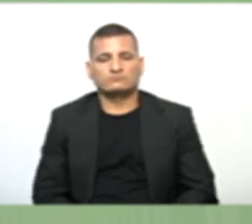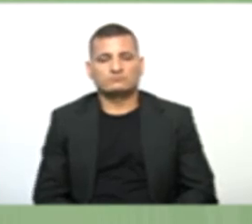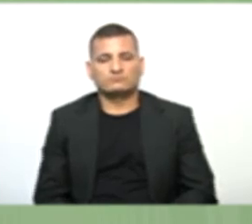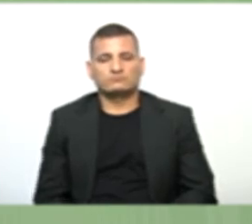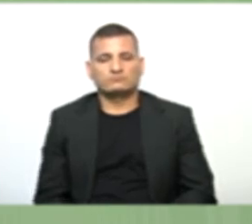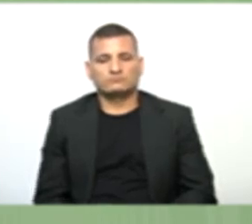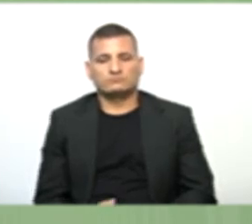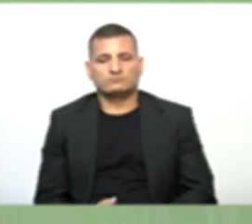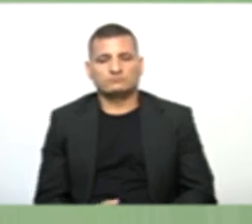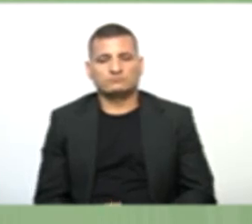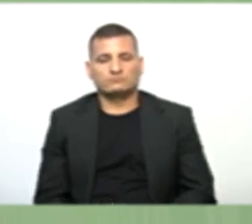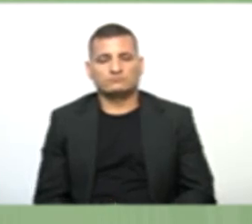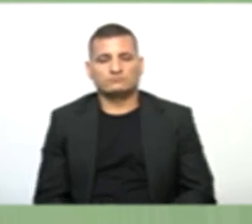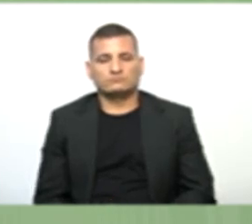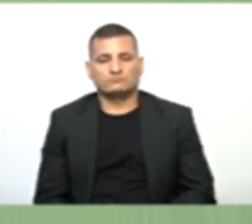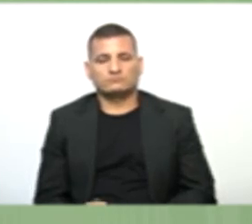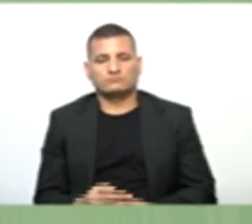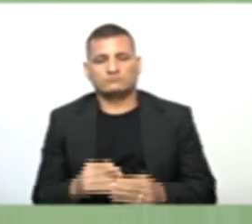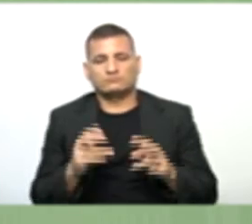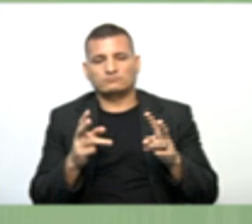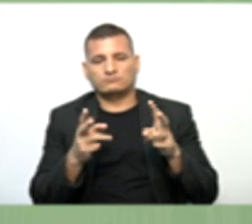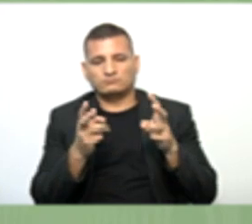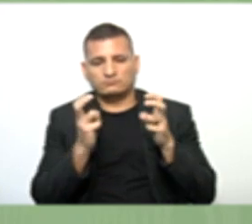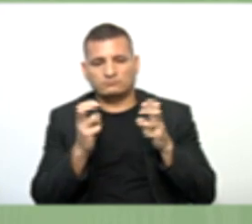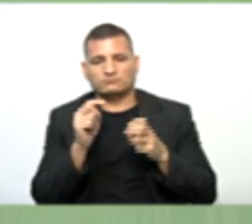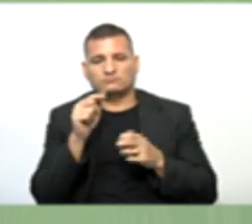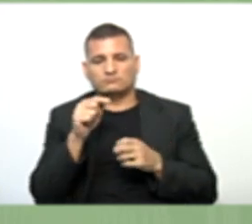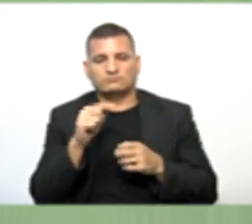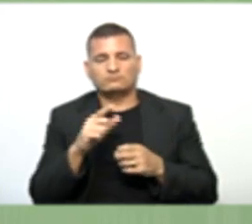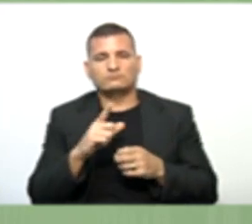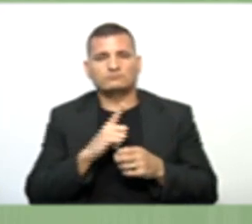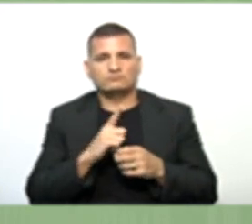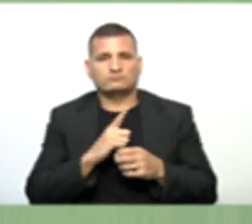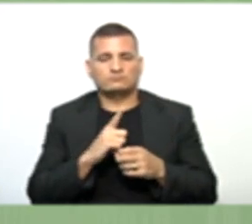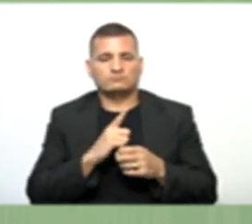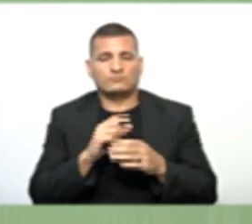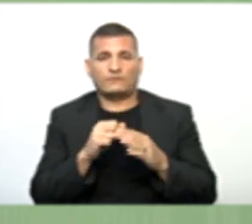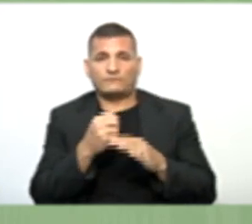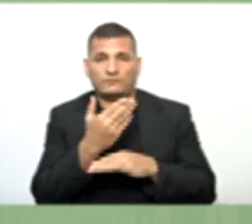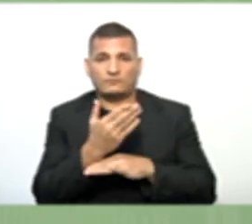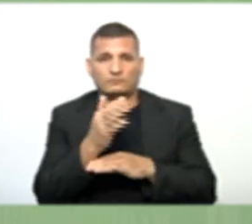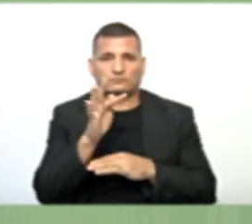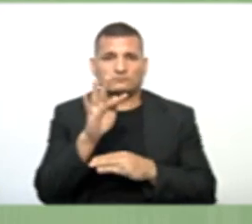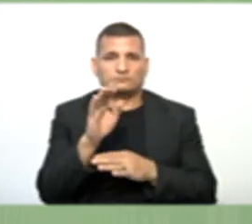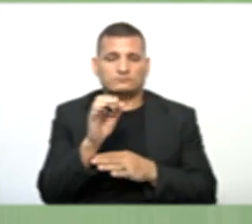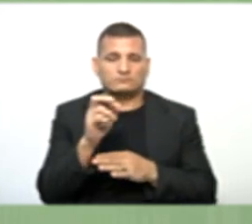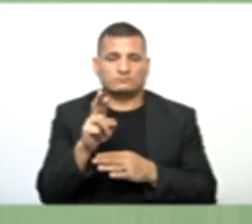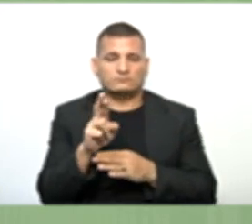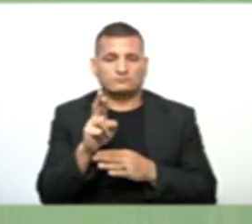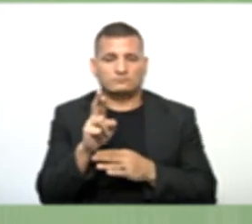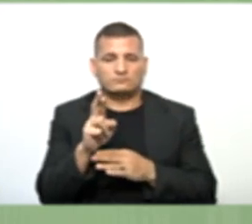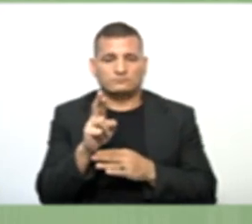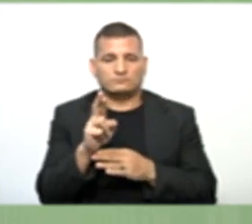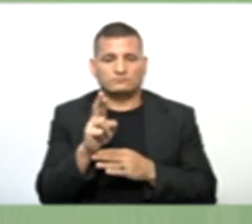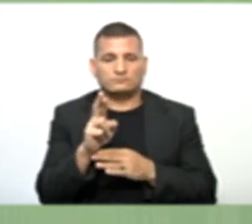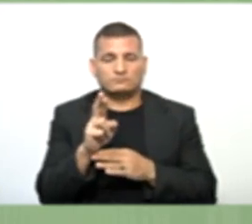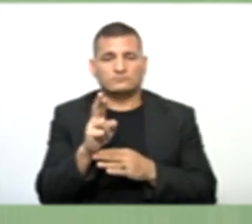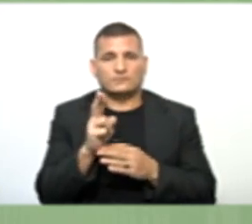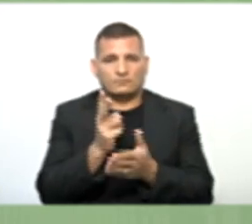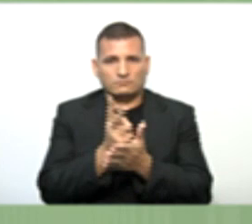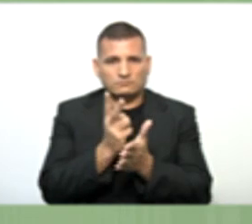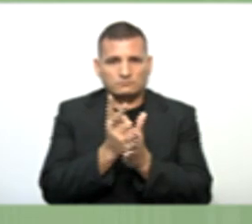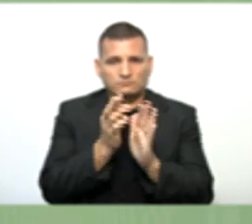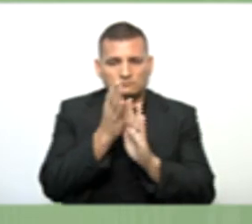Certo? Então percebam aqui, ó, os comandos que estão fora do laço for, incluindo esses, estão aqui na mesma